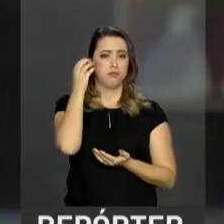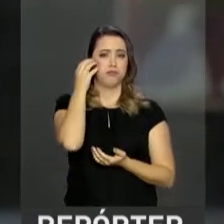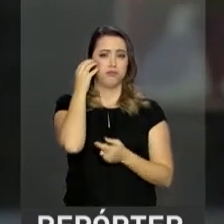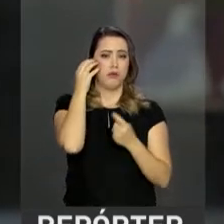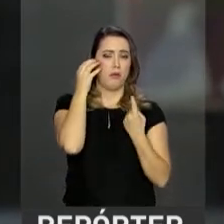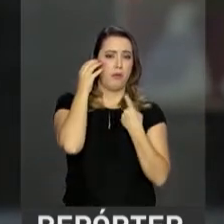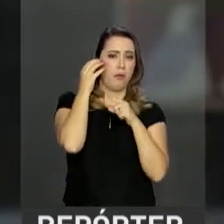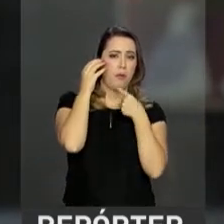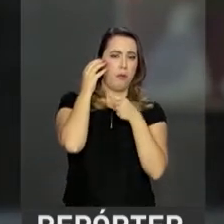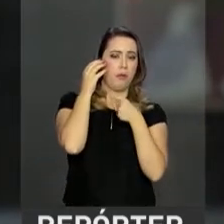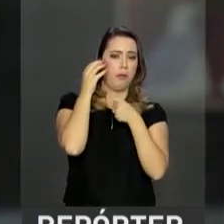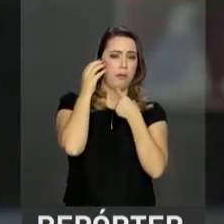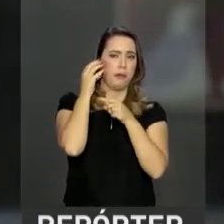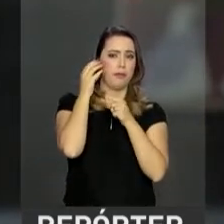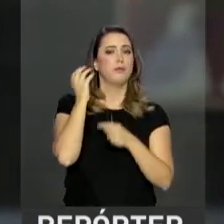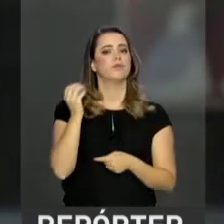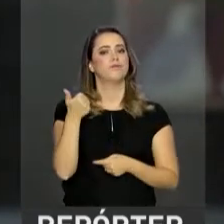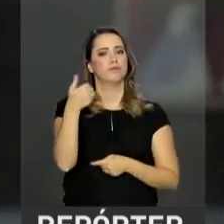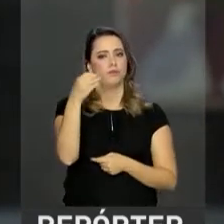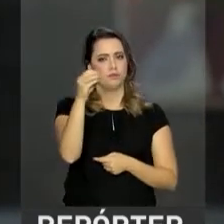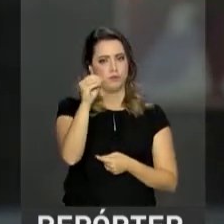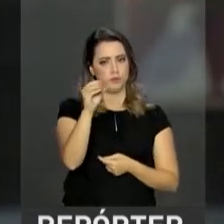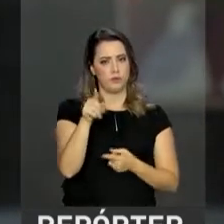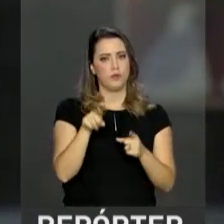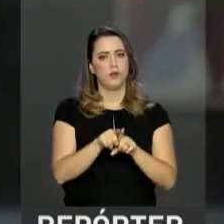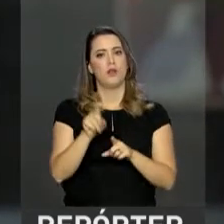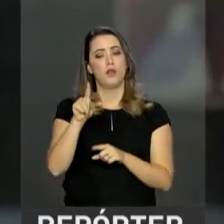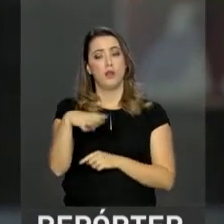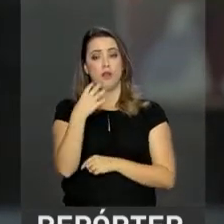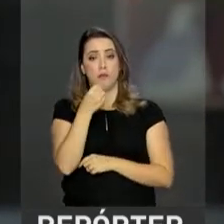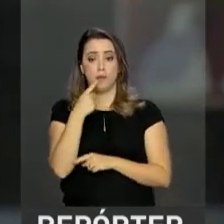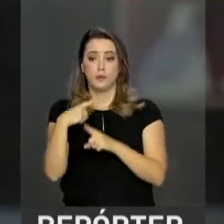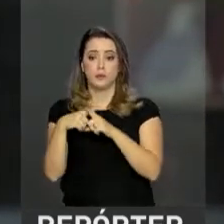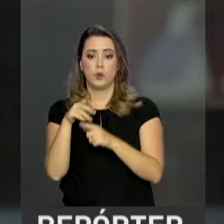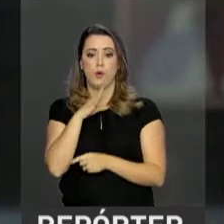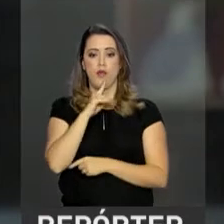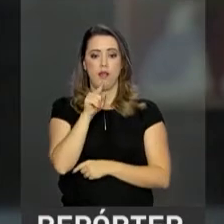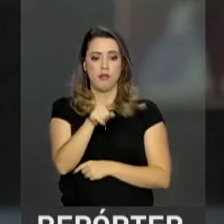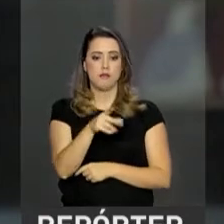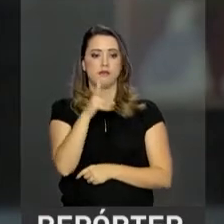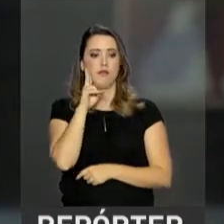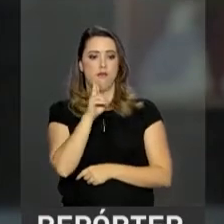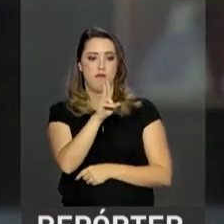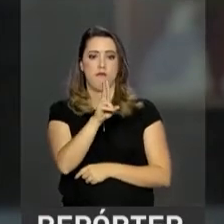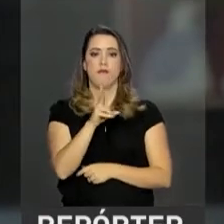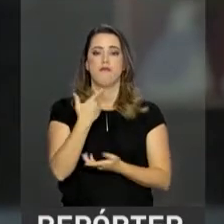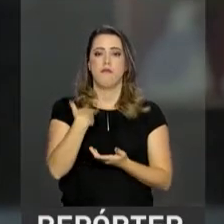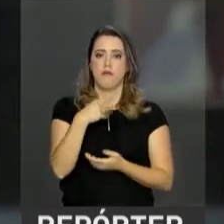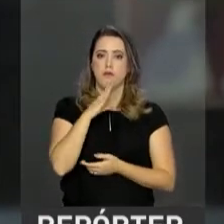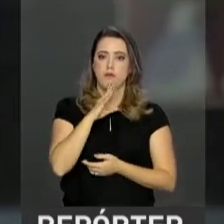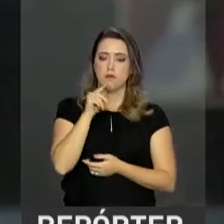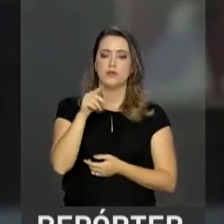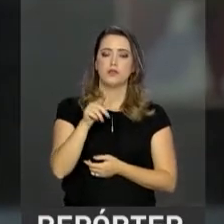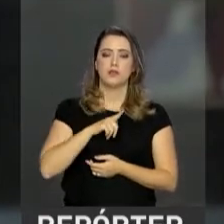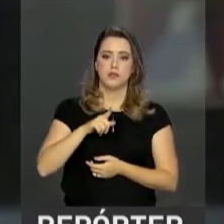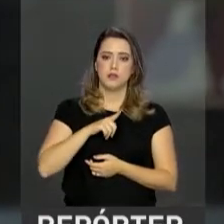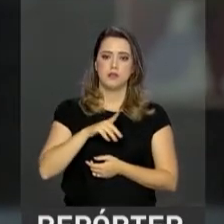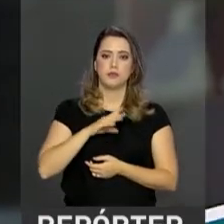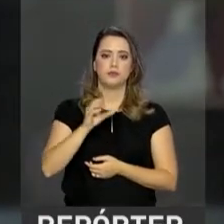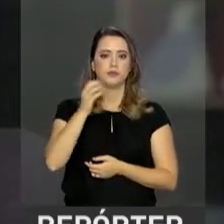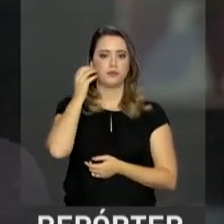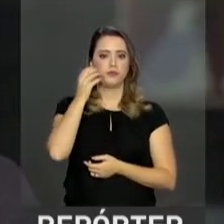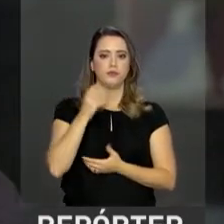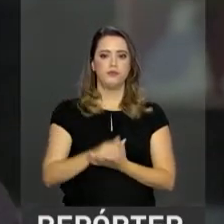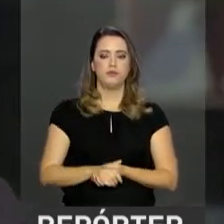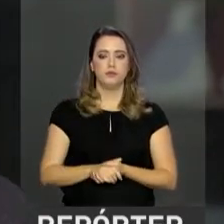há um lado positivo com relação a isso, que é o reconhecimento da população com relação ao Disque 100, o Disque Denúncia do governo federal.